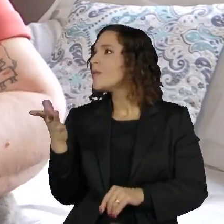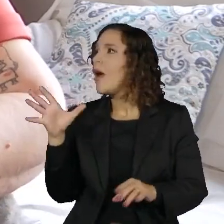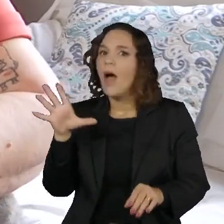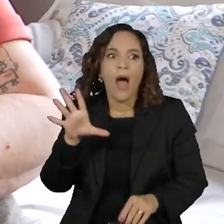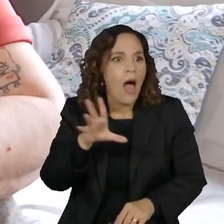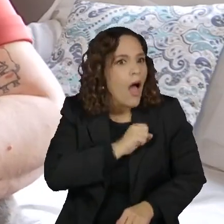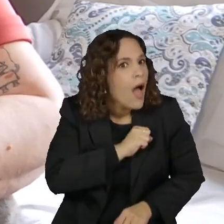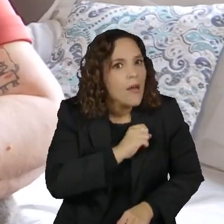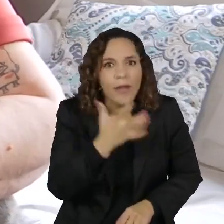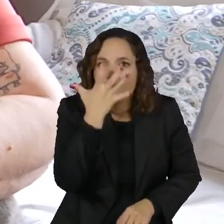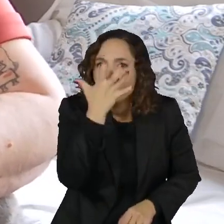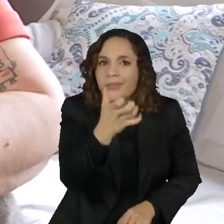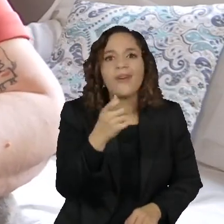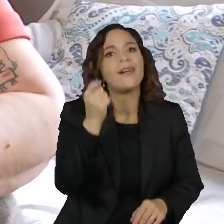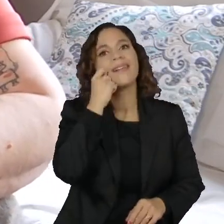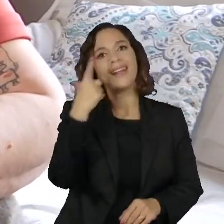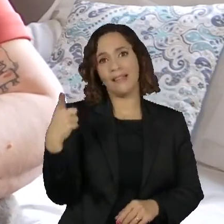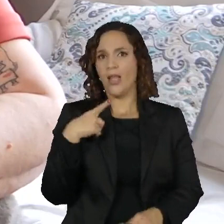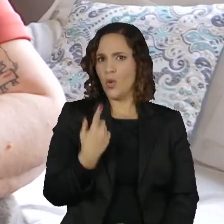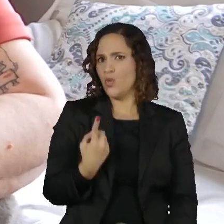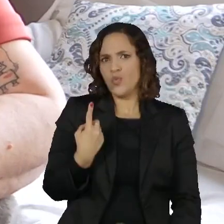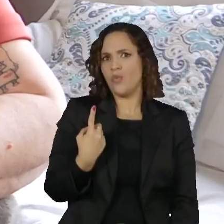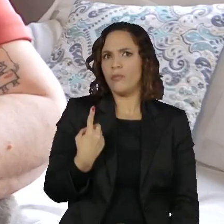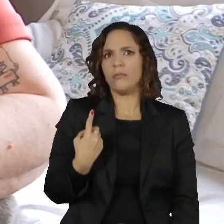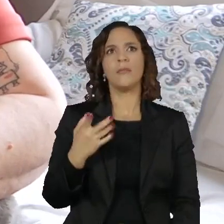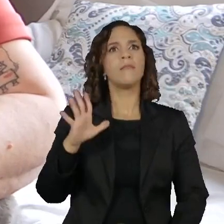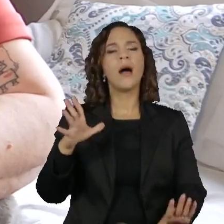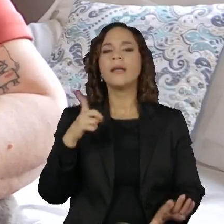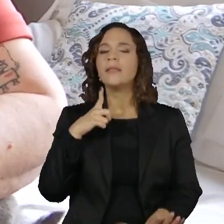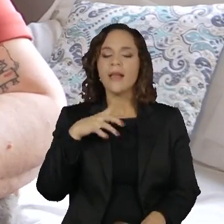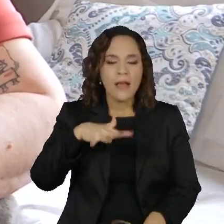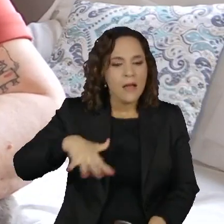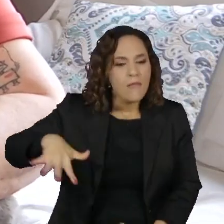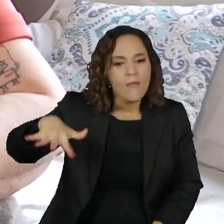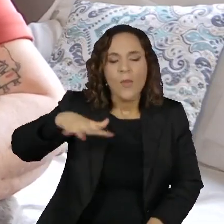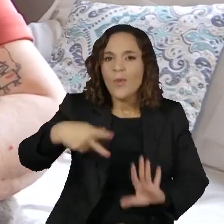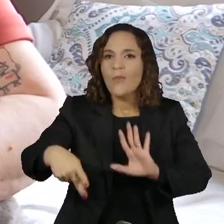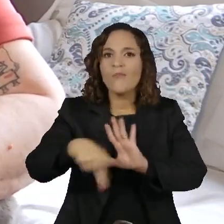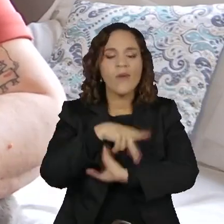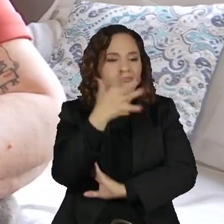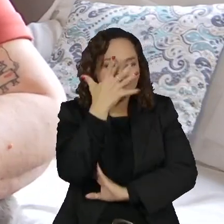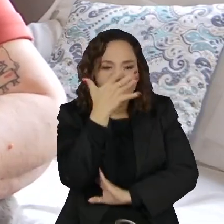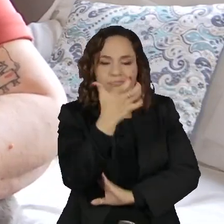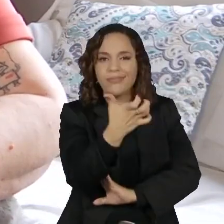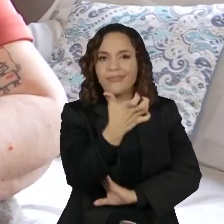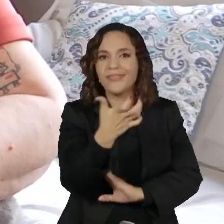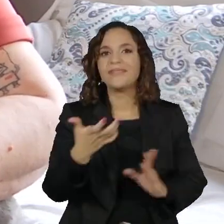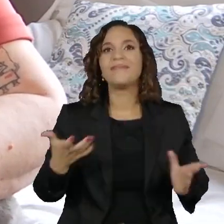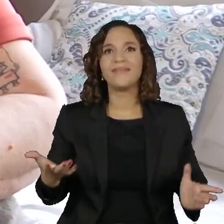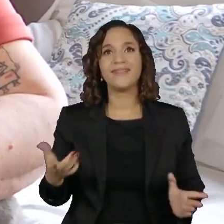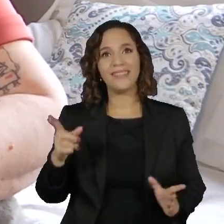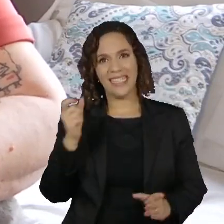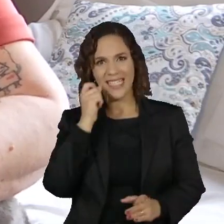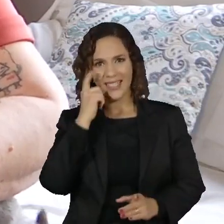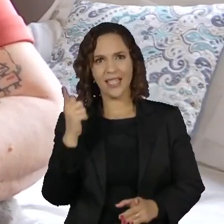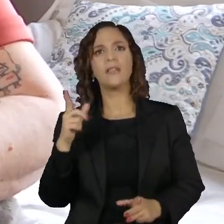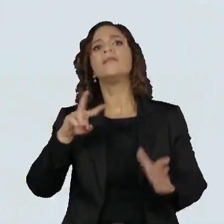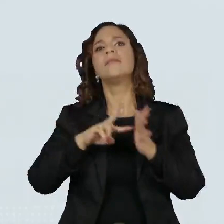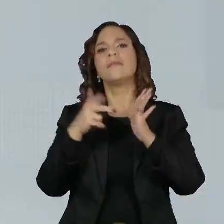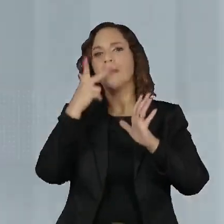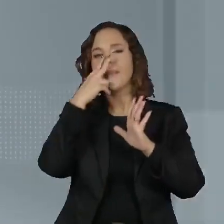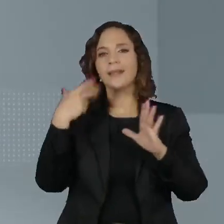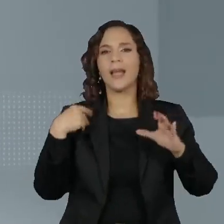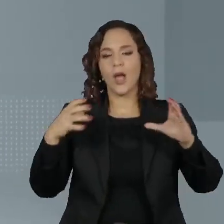só tem um bichinho em casa, mas vive esse mundo. E eu costumo dizer que ter gatos é uma comunidade à